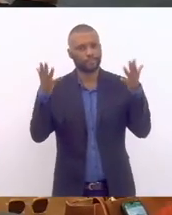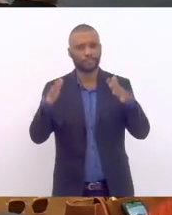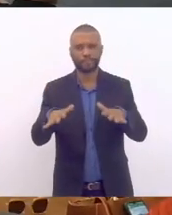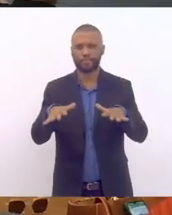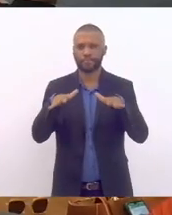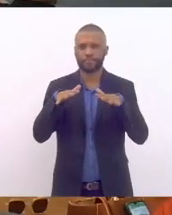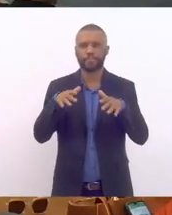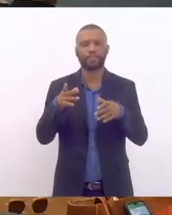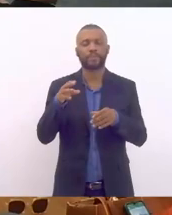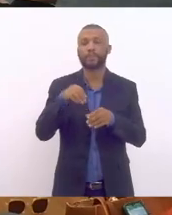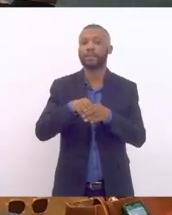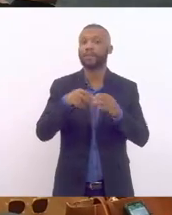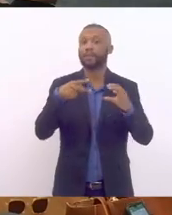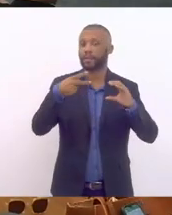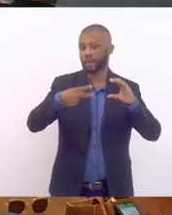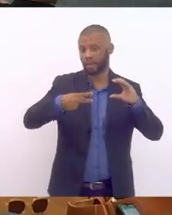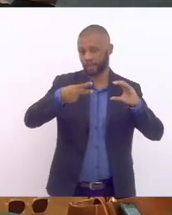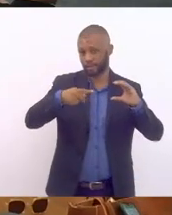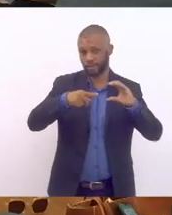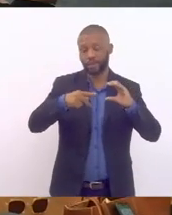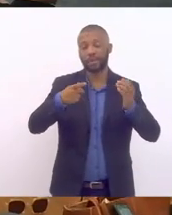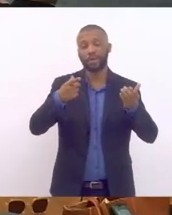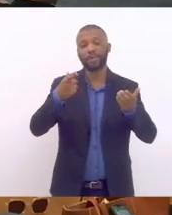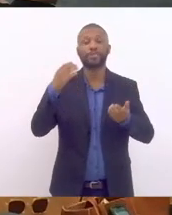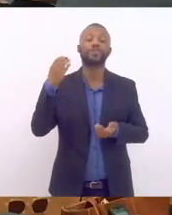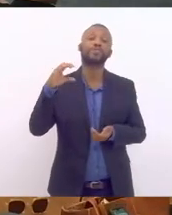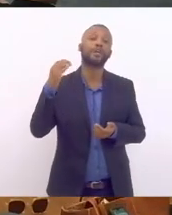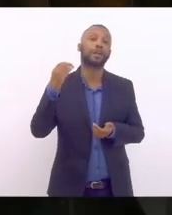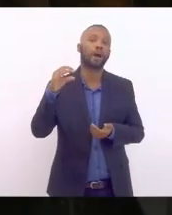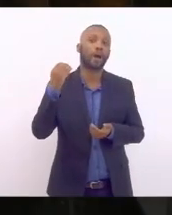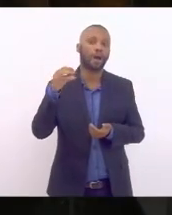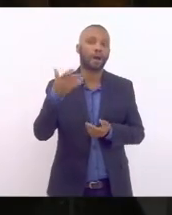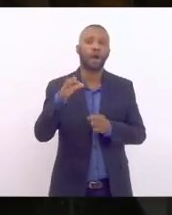na Câmara de Vereadores de Niterói organizada